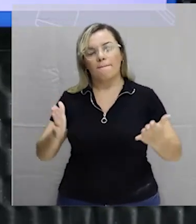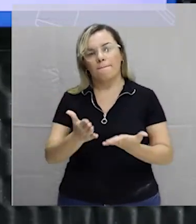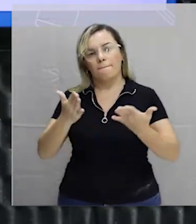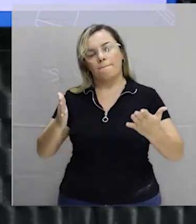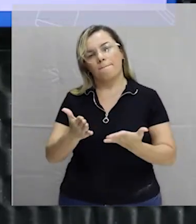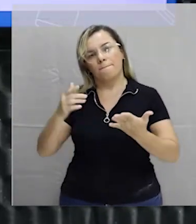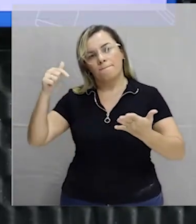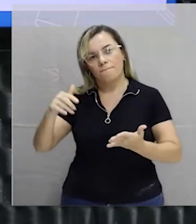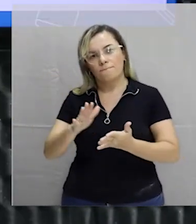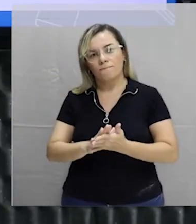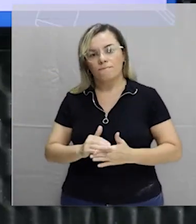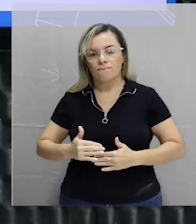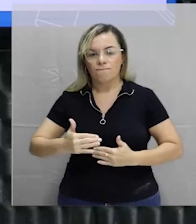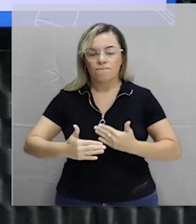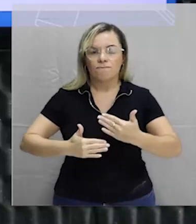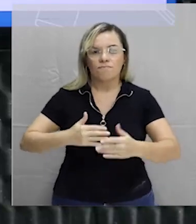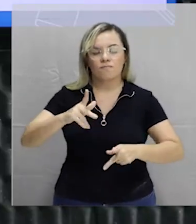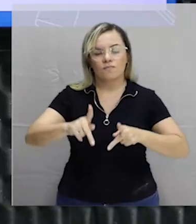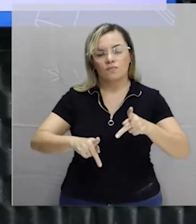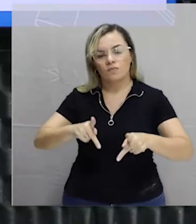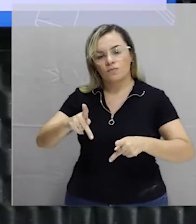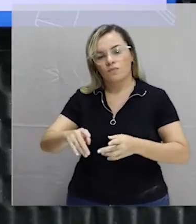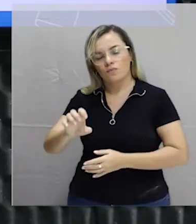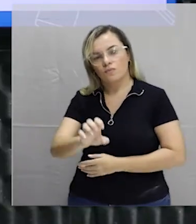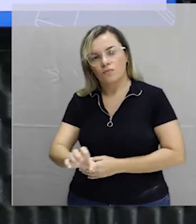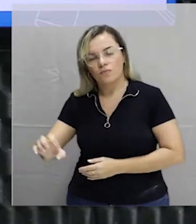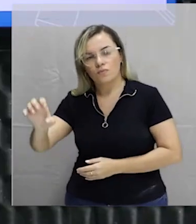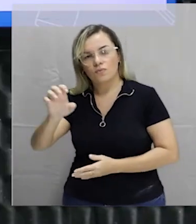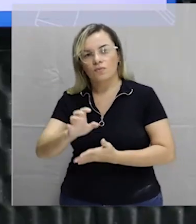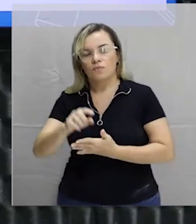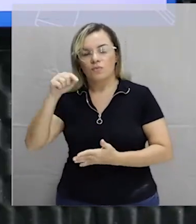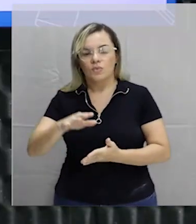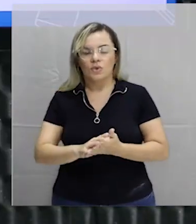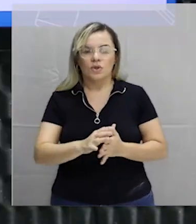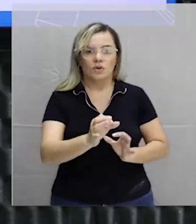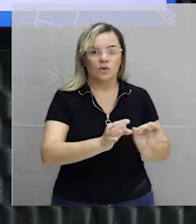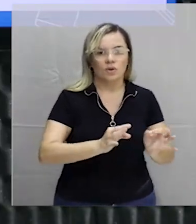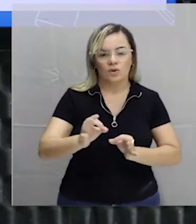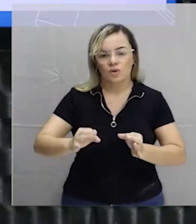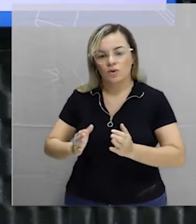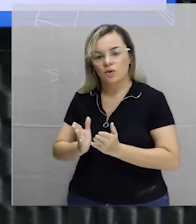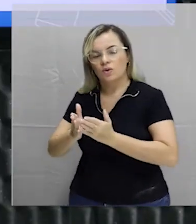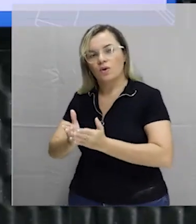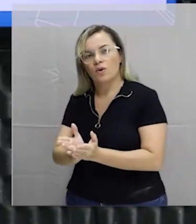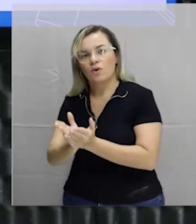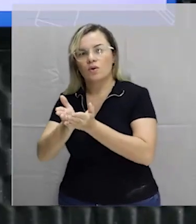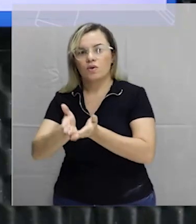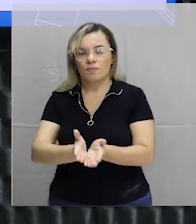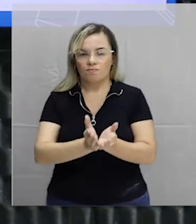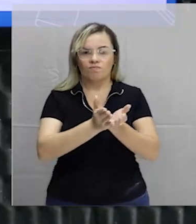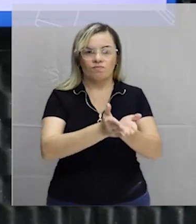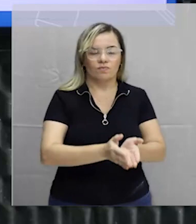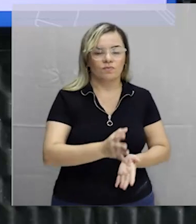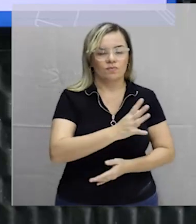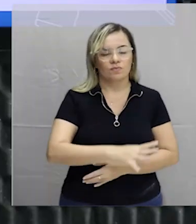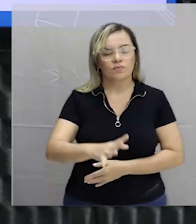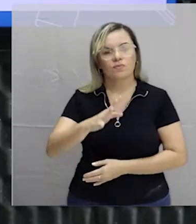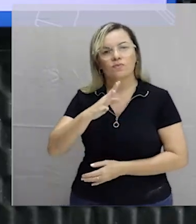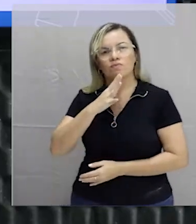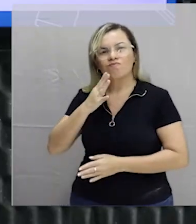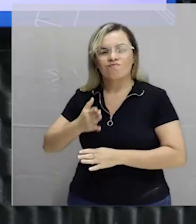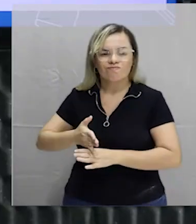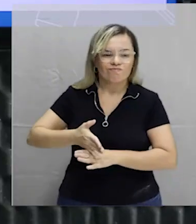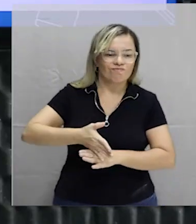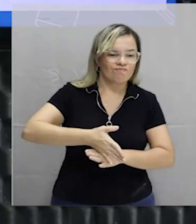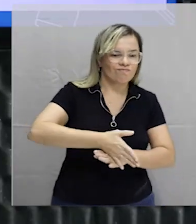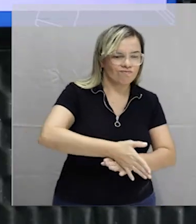o processo de povoamento da região, o Estado organizou expedições que